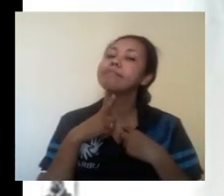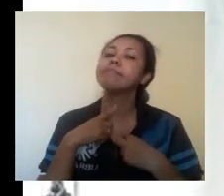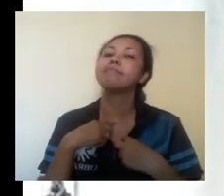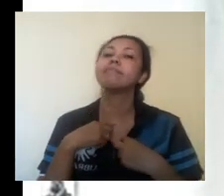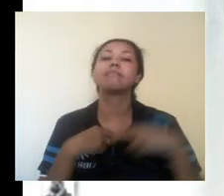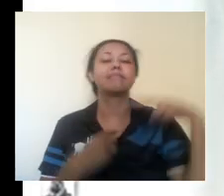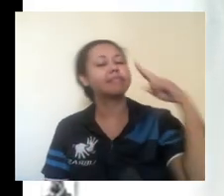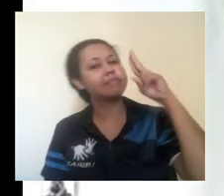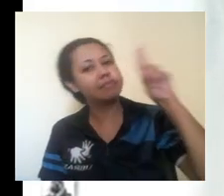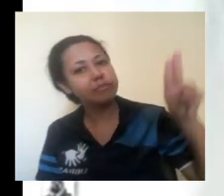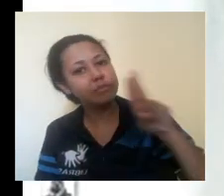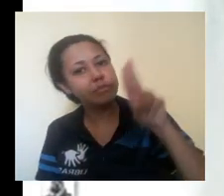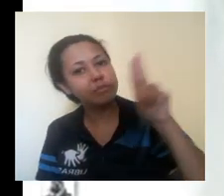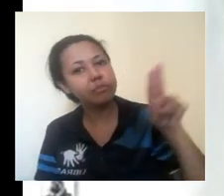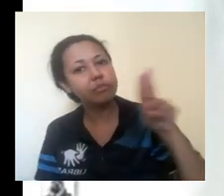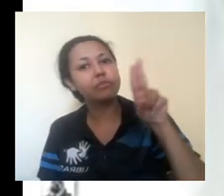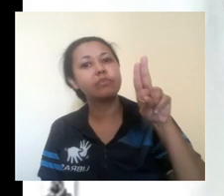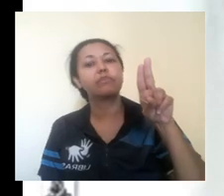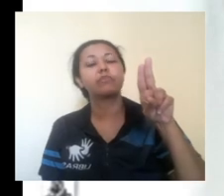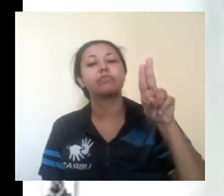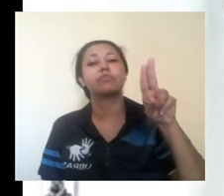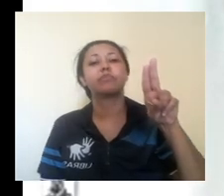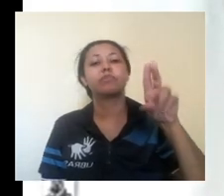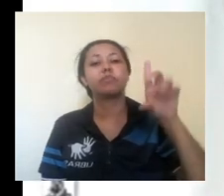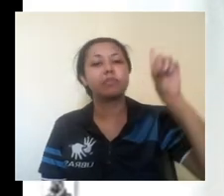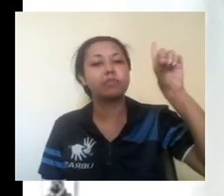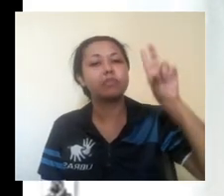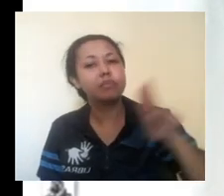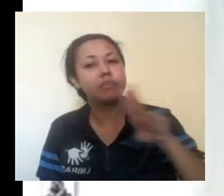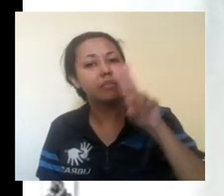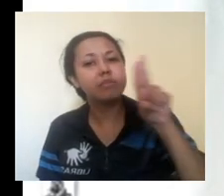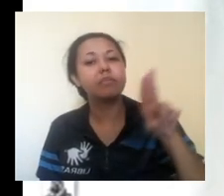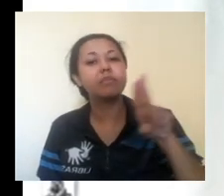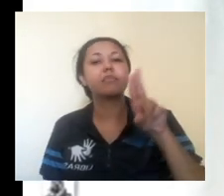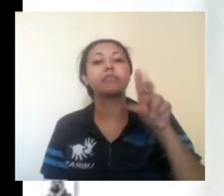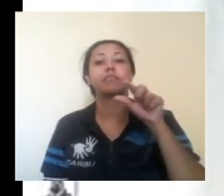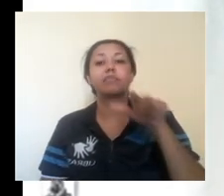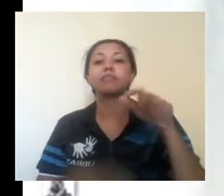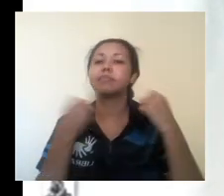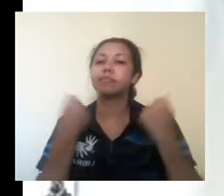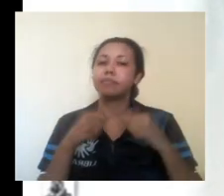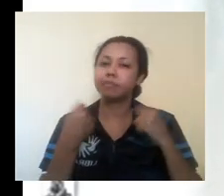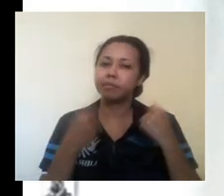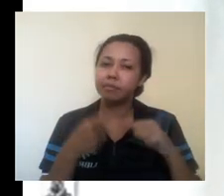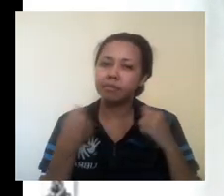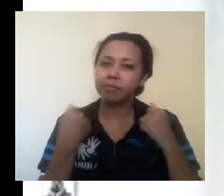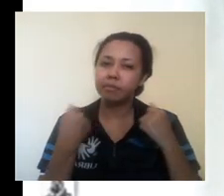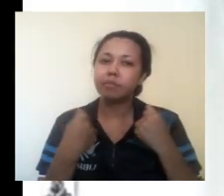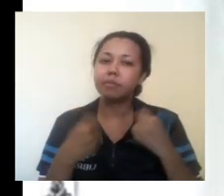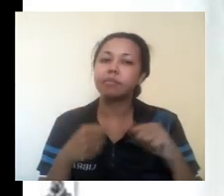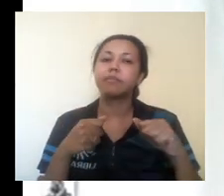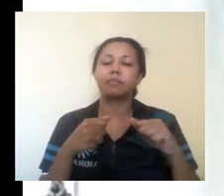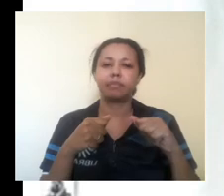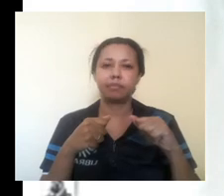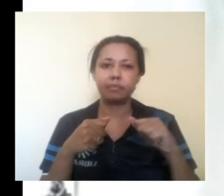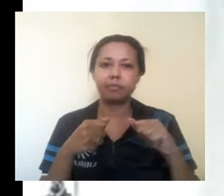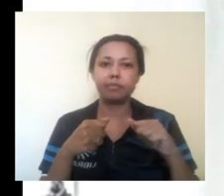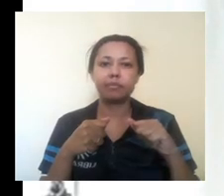que não são do Senhor. Então, uma coisa leva a outra, né? Se você por dentro está sadia, obviamente você vai transbordar isso